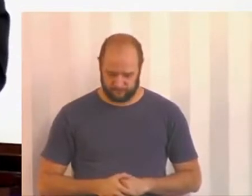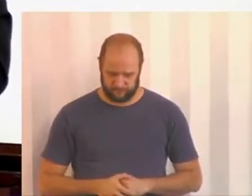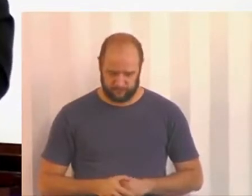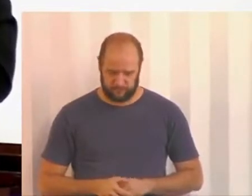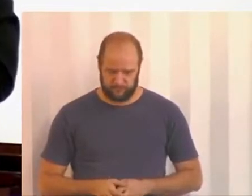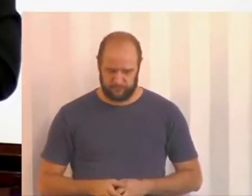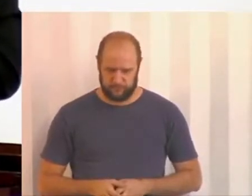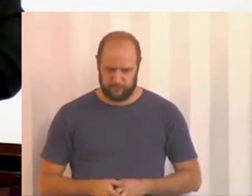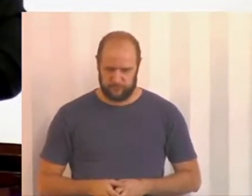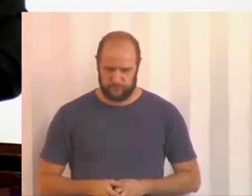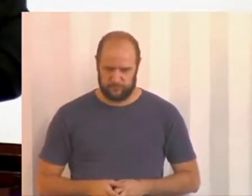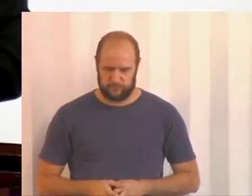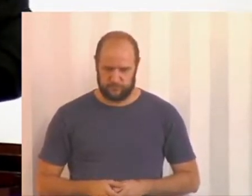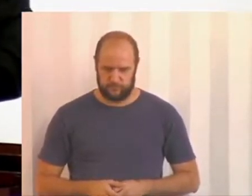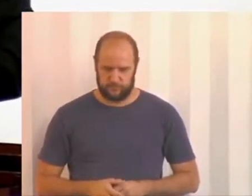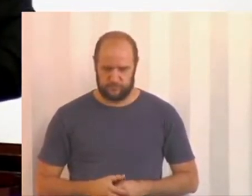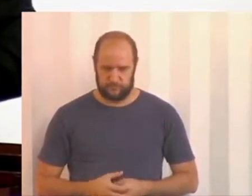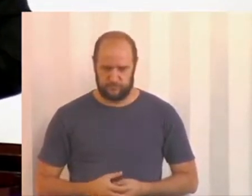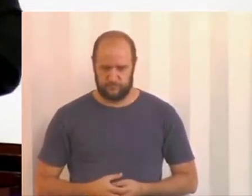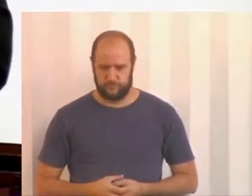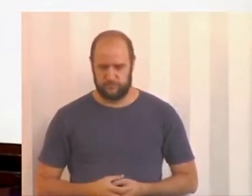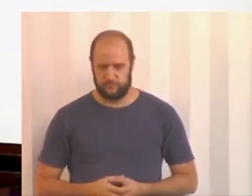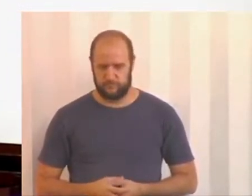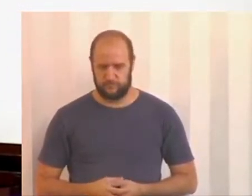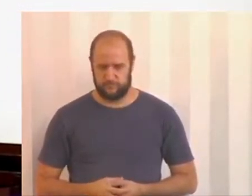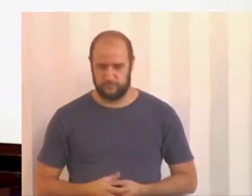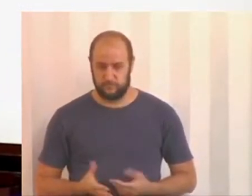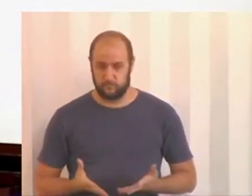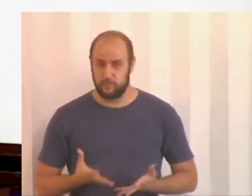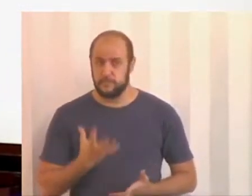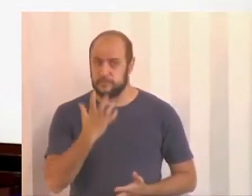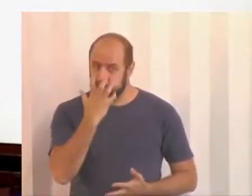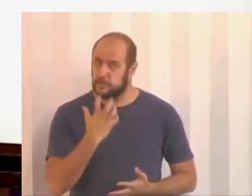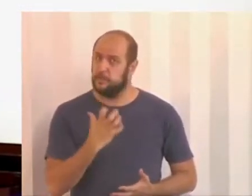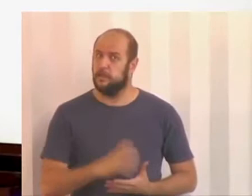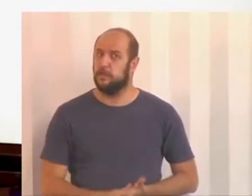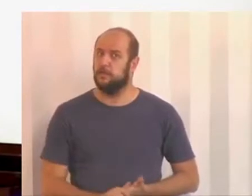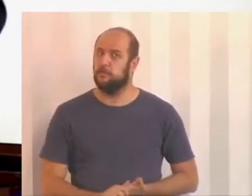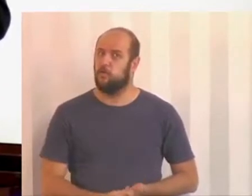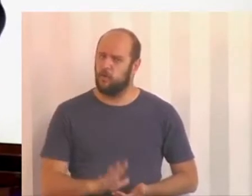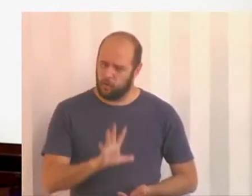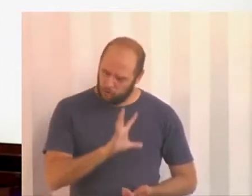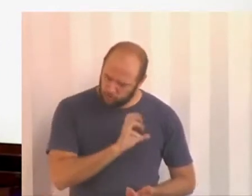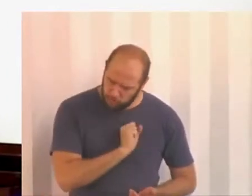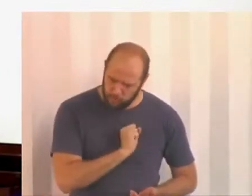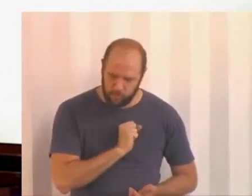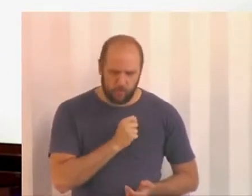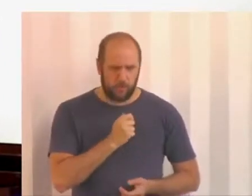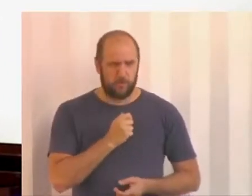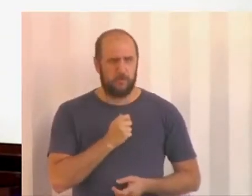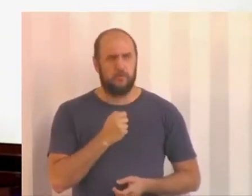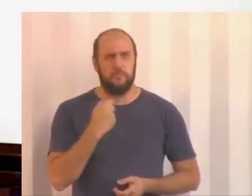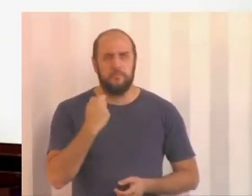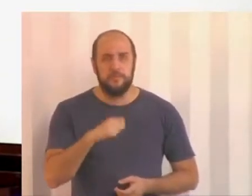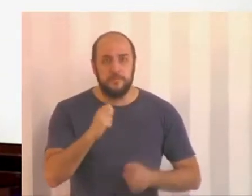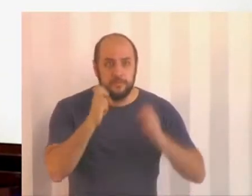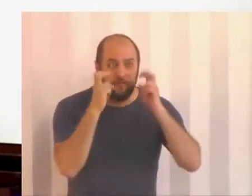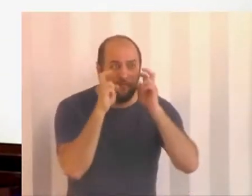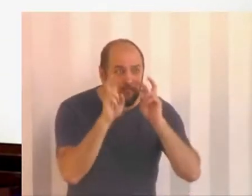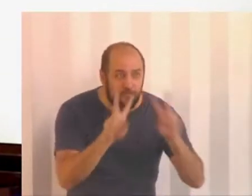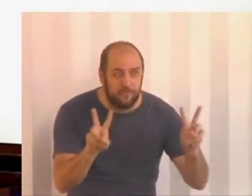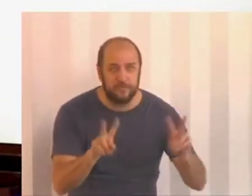fato, aplica. Então é sério, esse amor deve ser